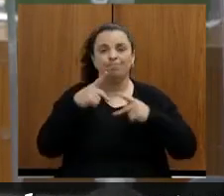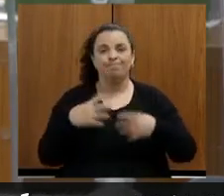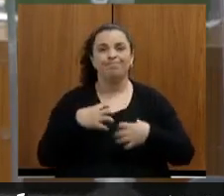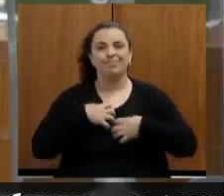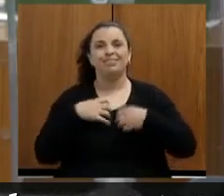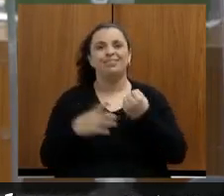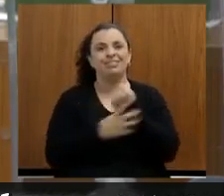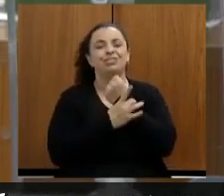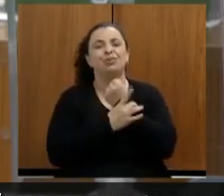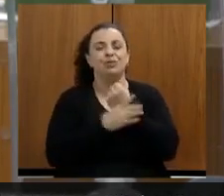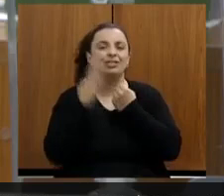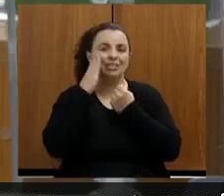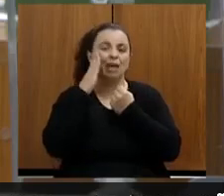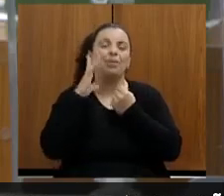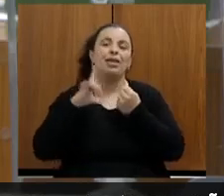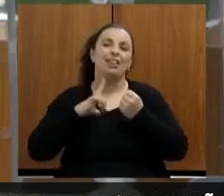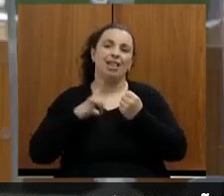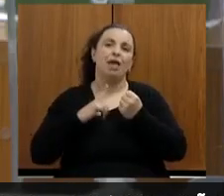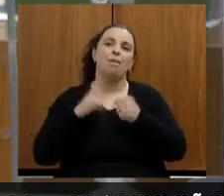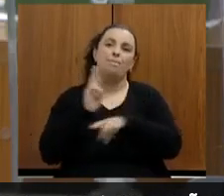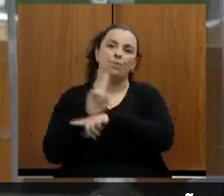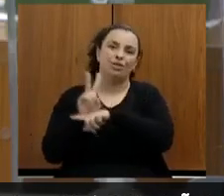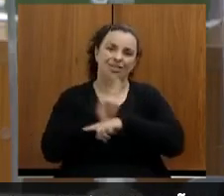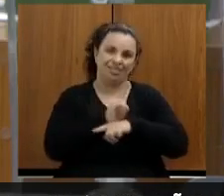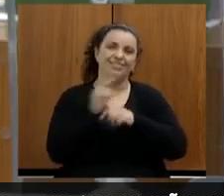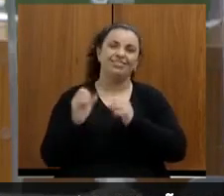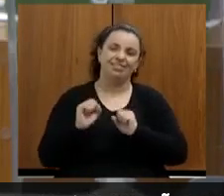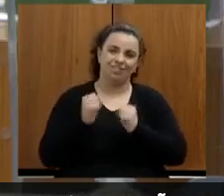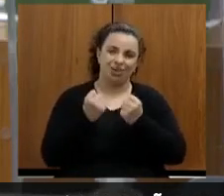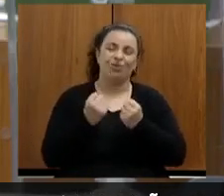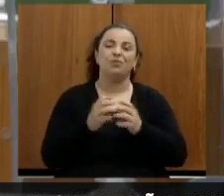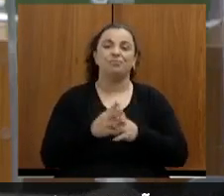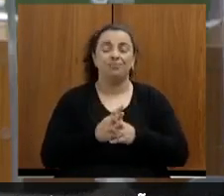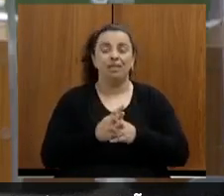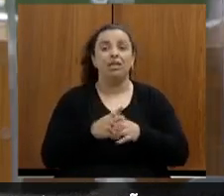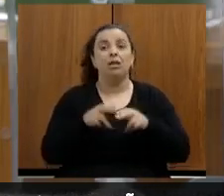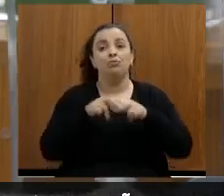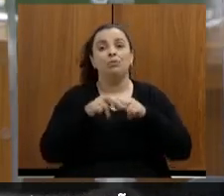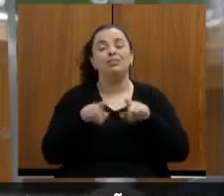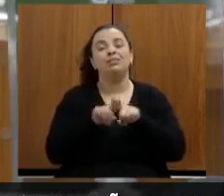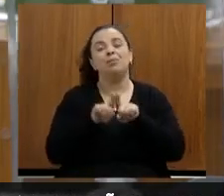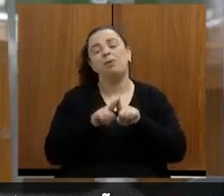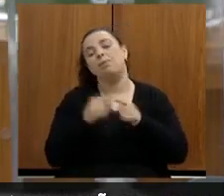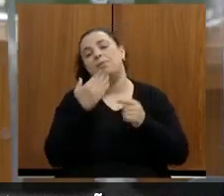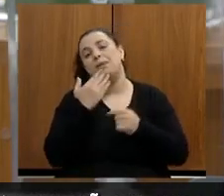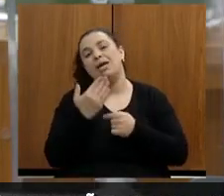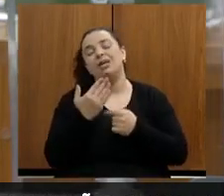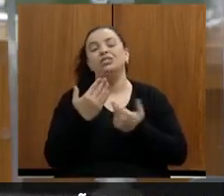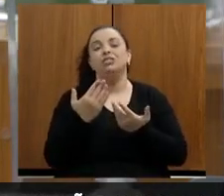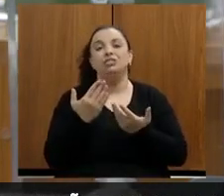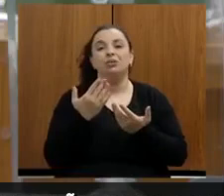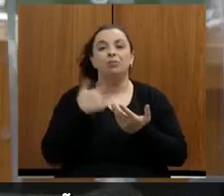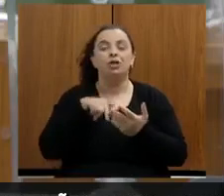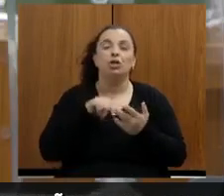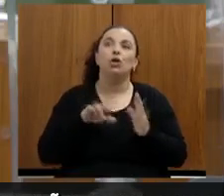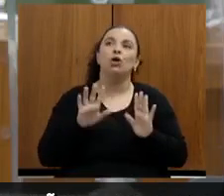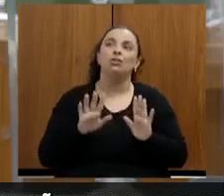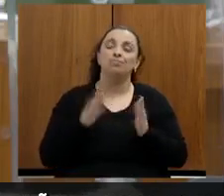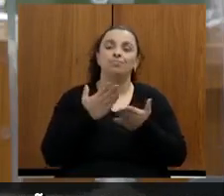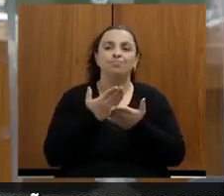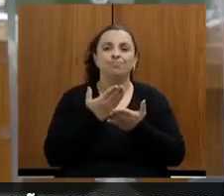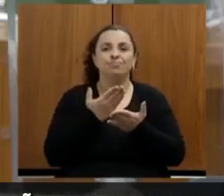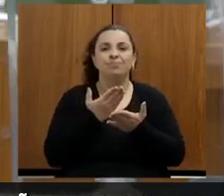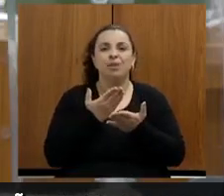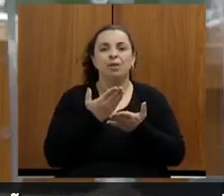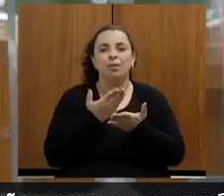sabe que ele tá protegido então a importância que isso tem e por isso ficar um pedido aqui para gente voltar a estudar